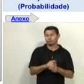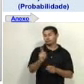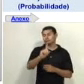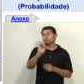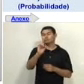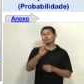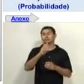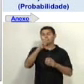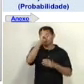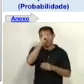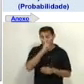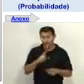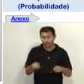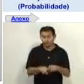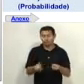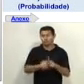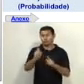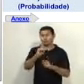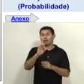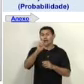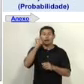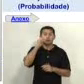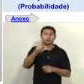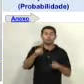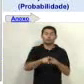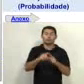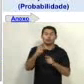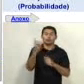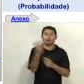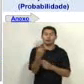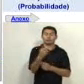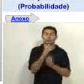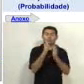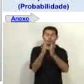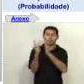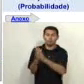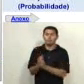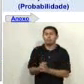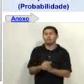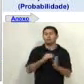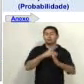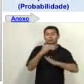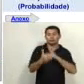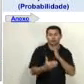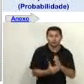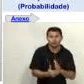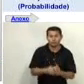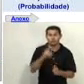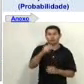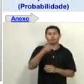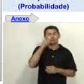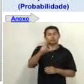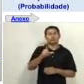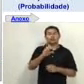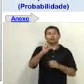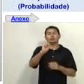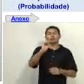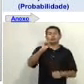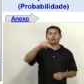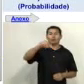só a área amarela, mas não só a área em azul, como ambas as áreas, a área total é obtida pela